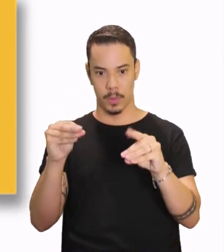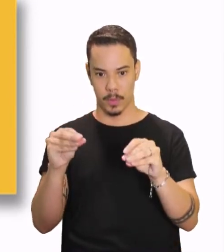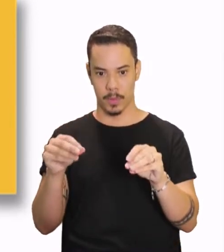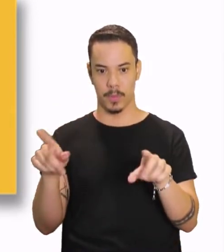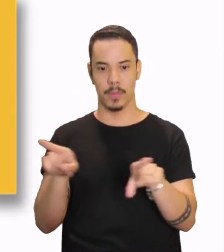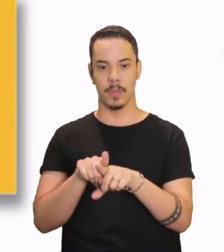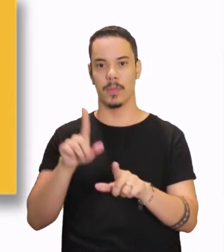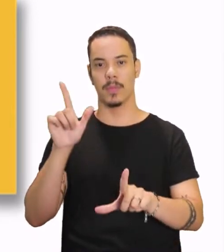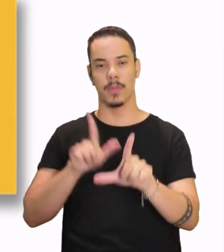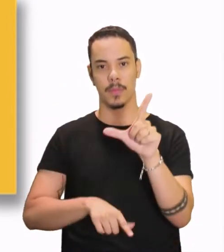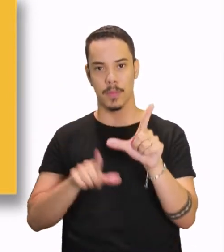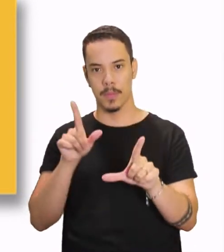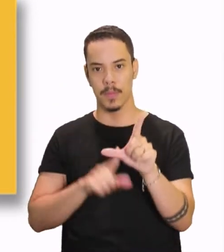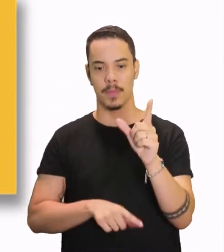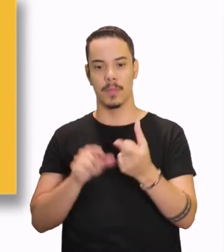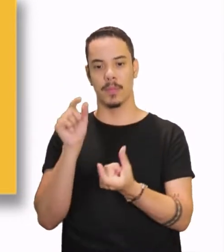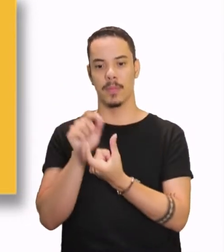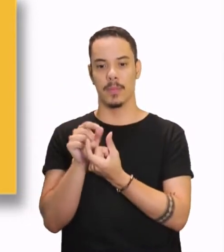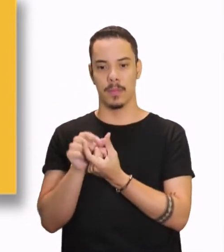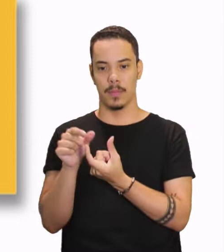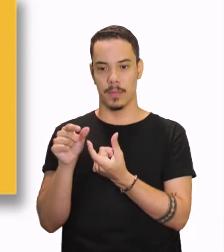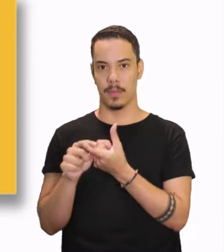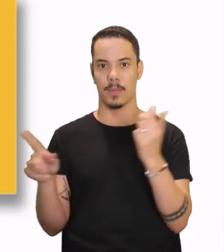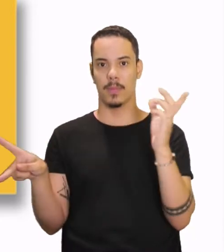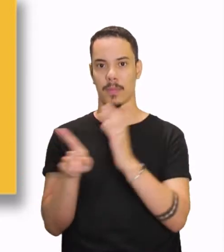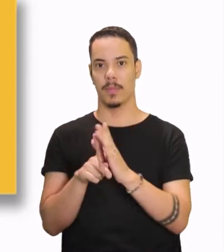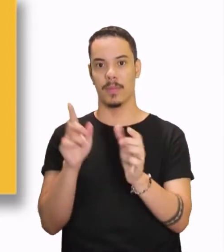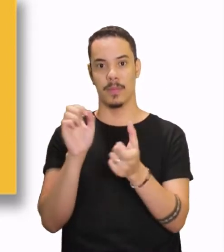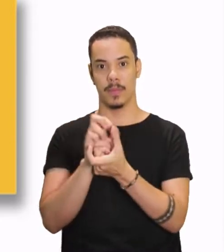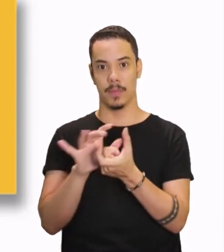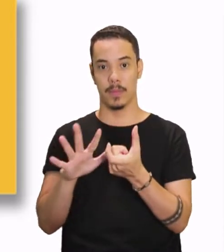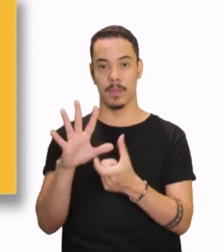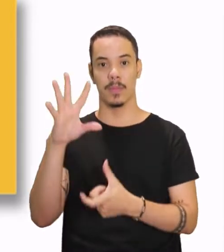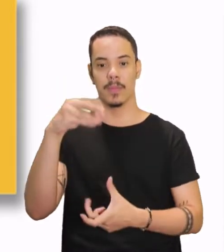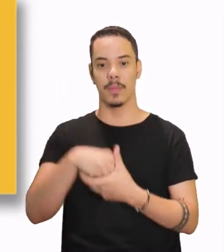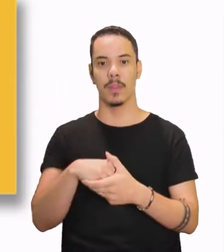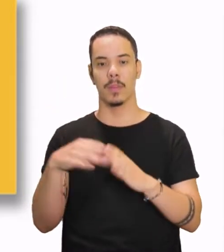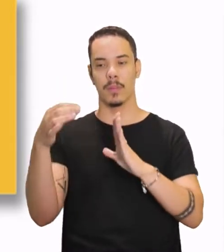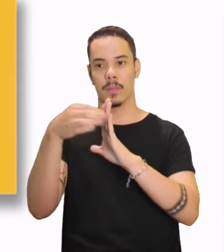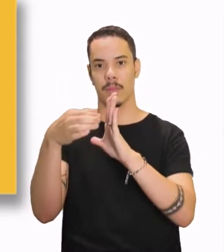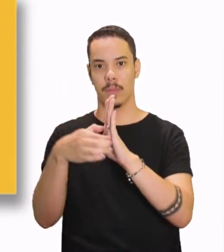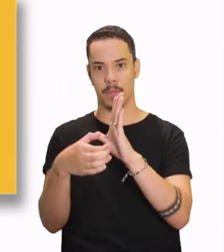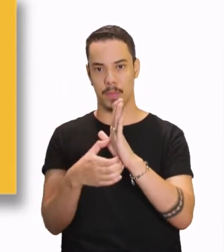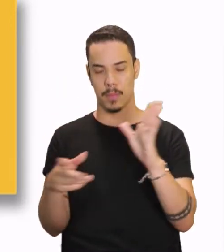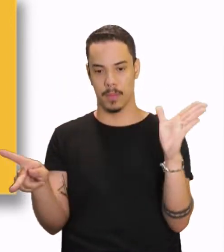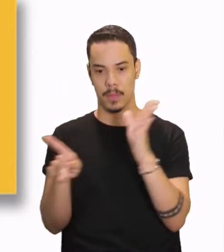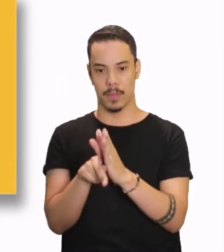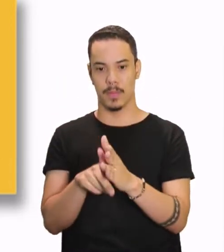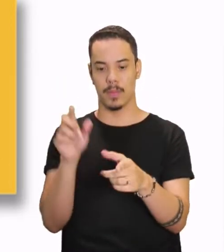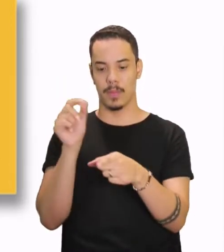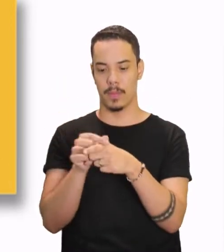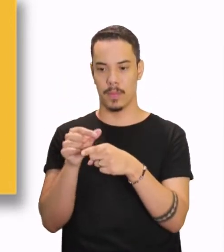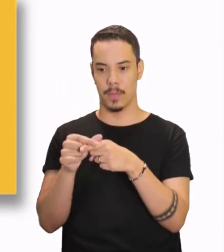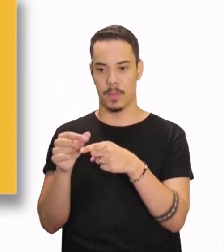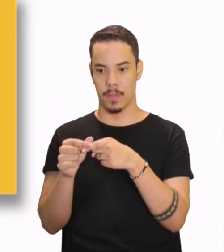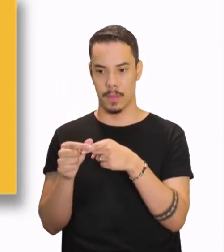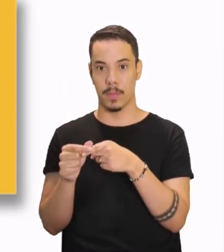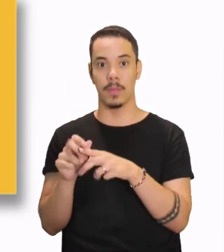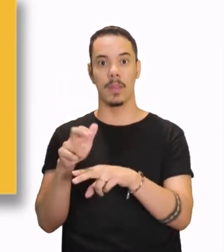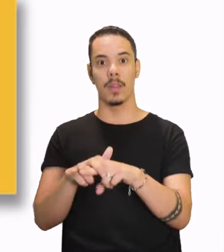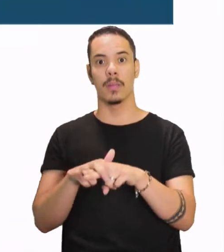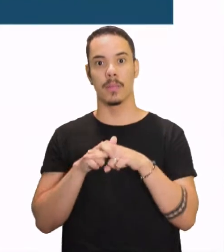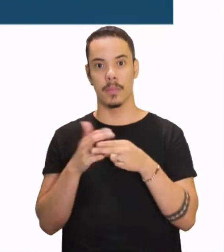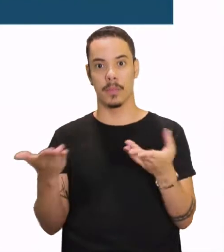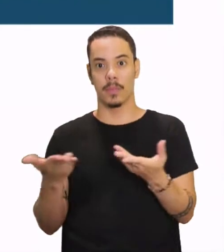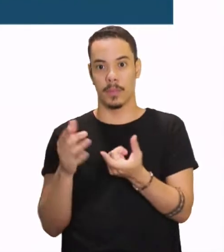Letras, fonemas, sílabas e morfemas e classificação dos fonemas. Então, agora, para vocês,